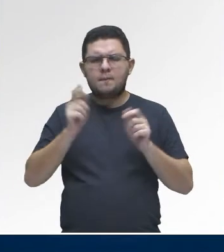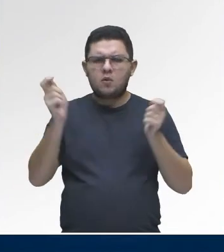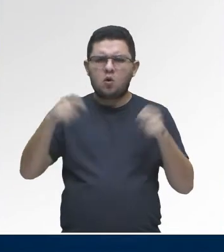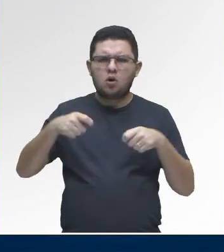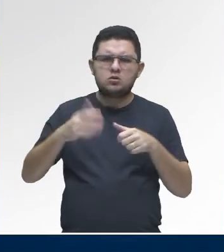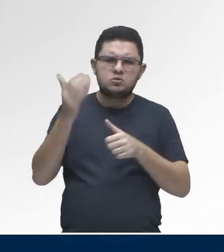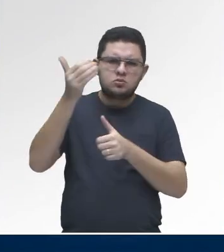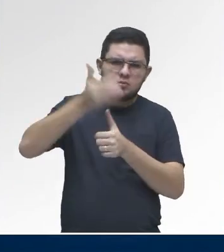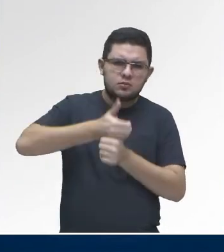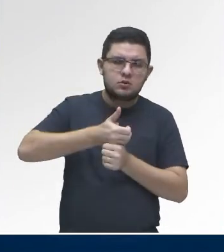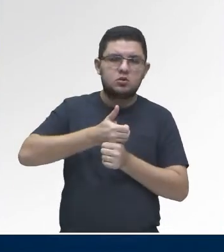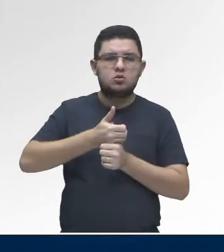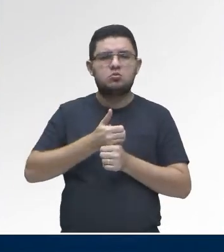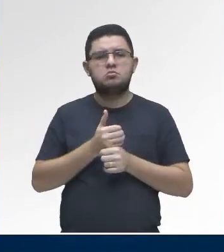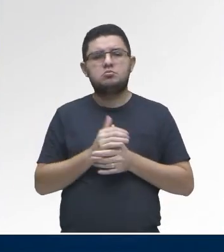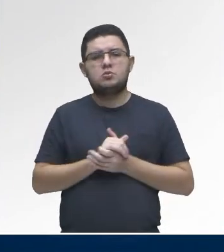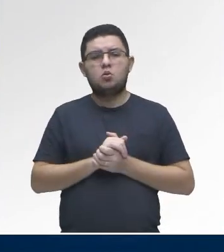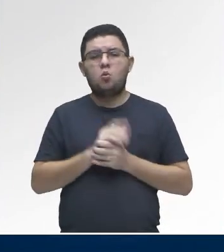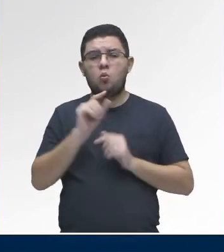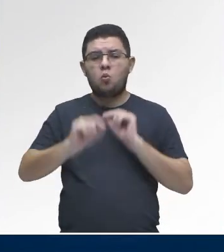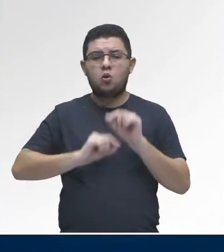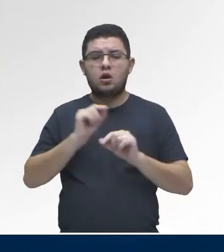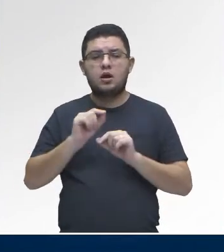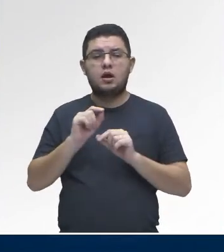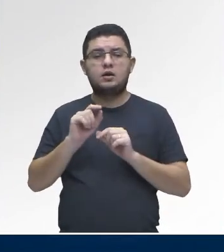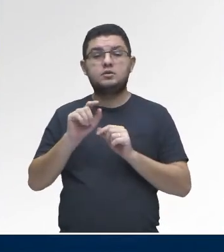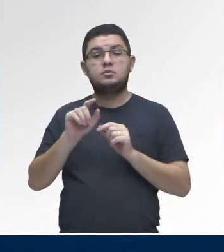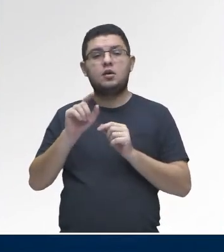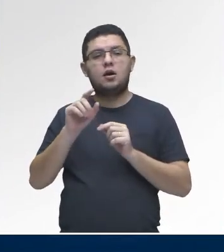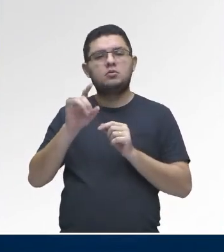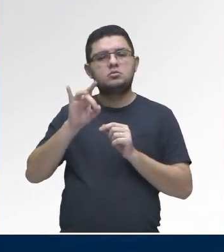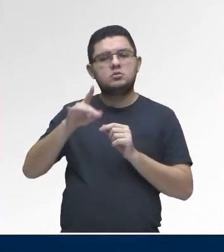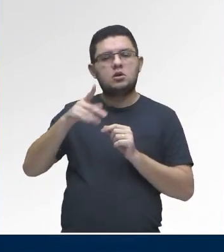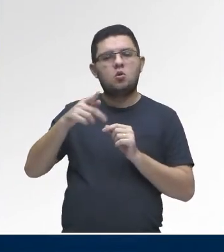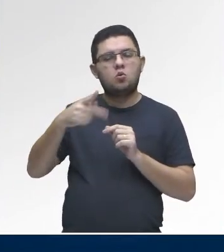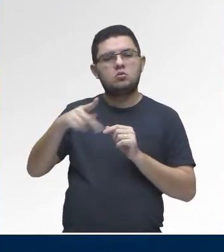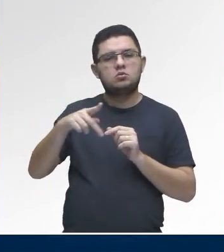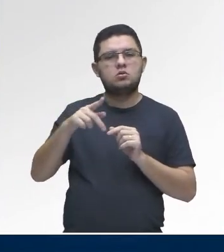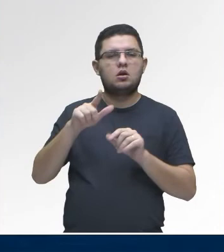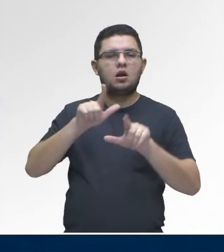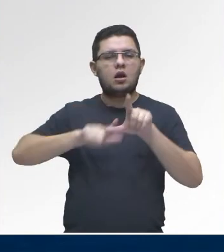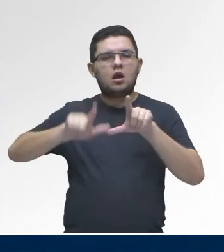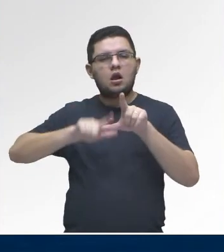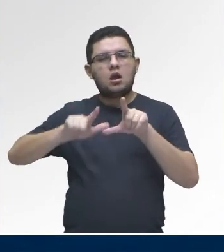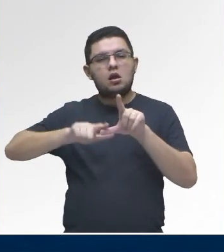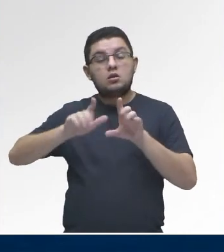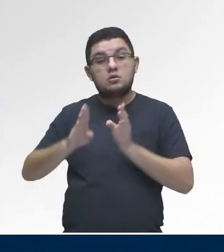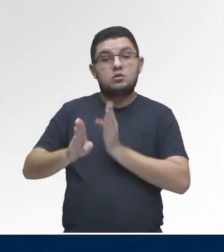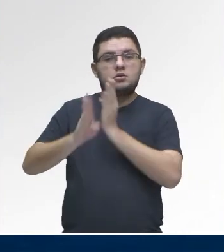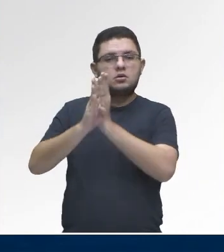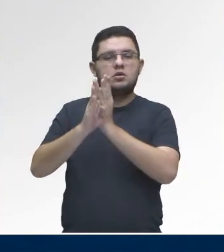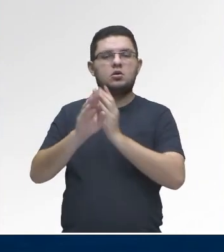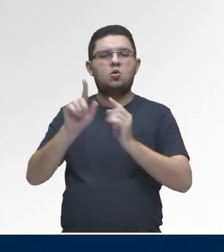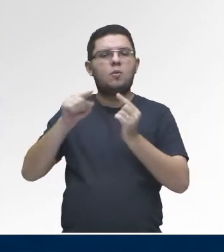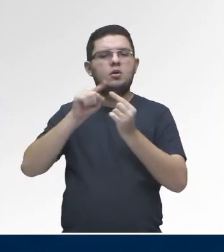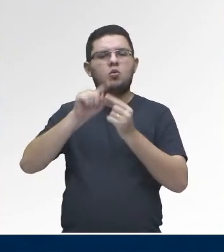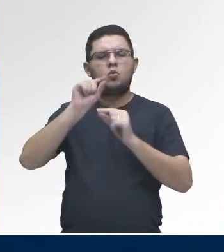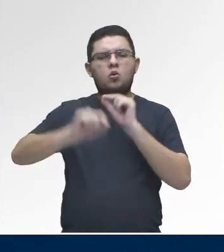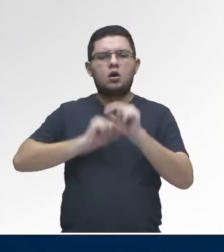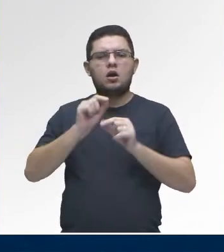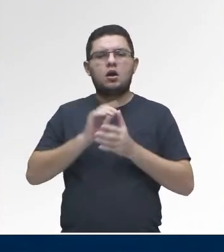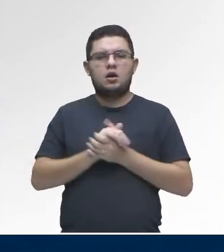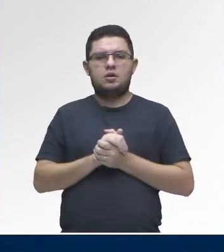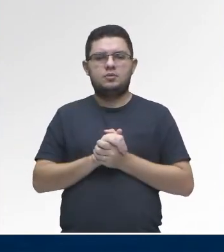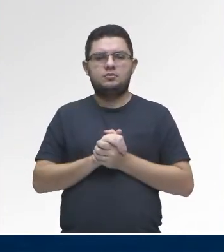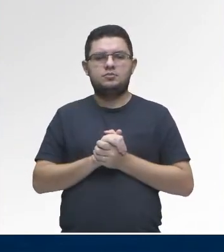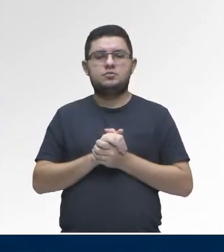substituído na incógnita, ou seja, na letra, para que a igualdade seja